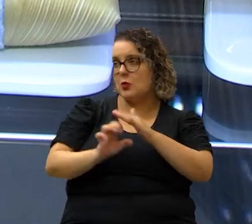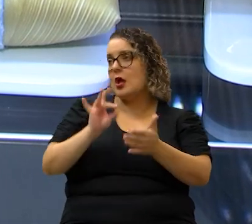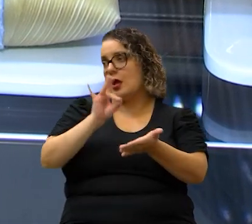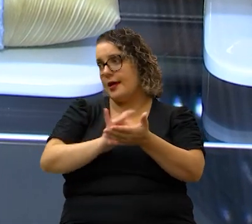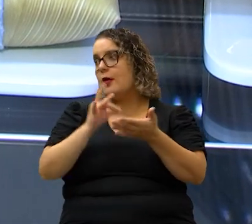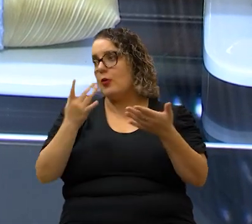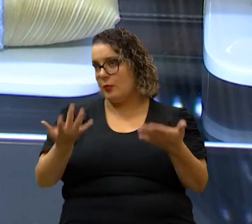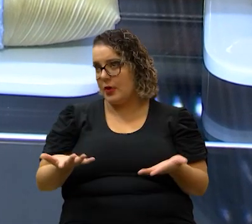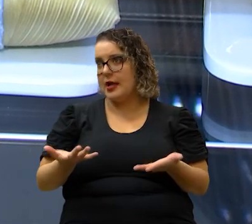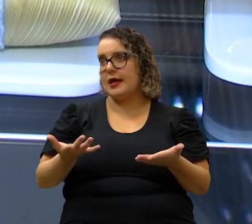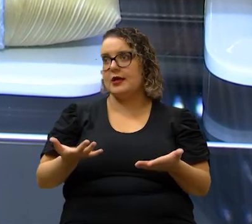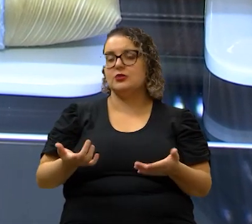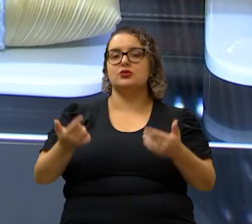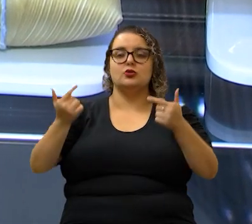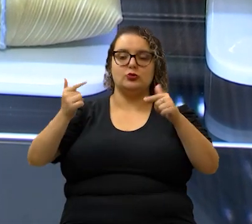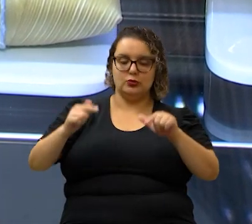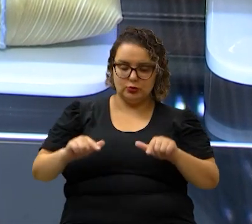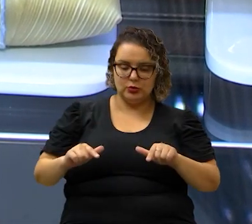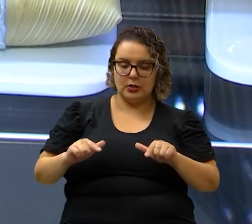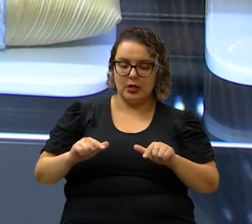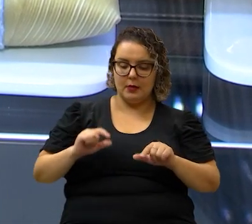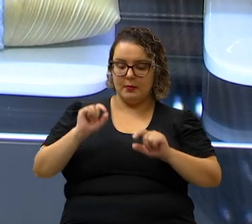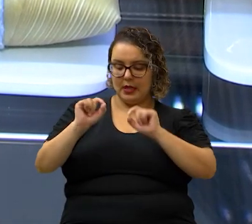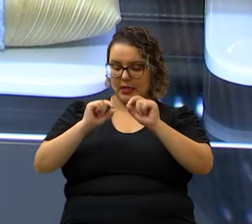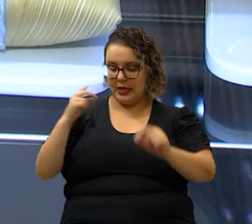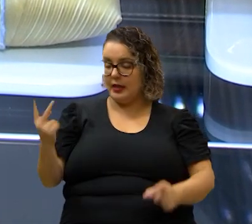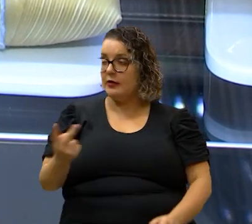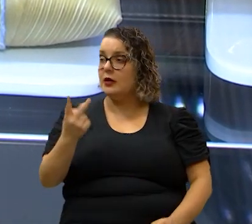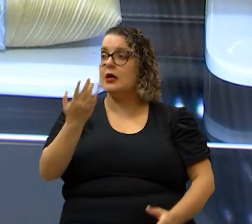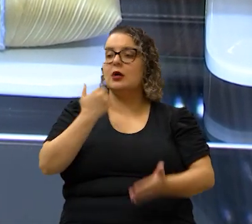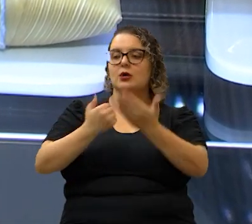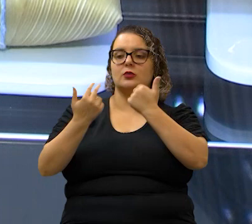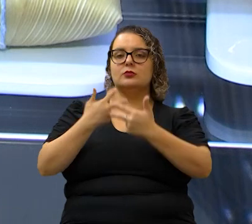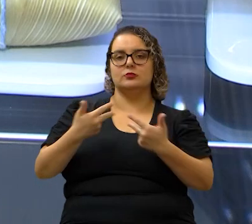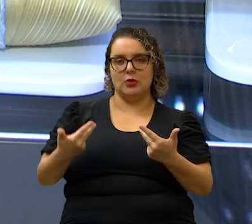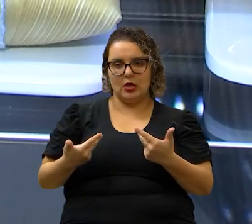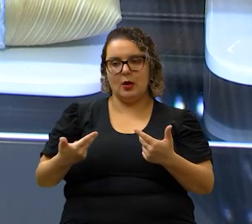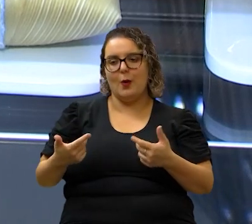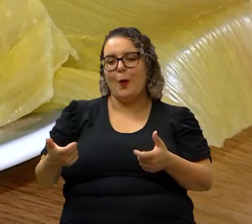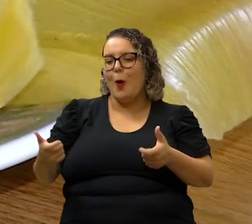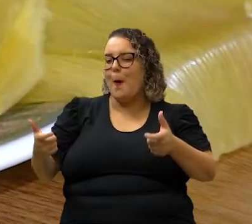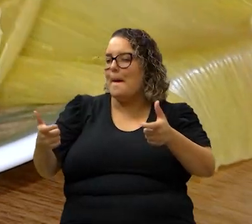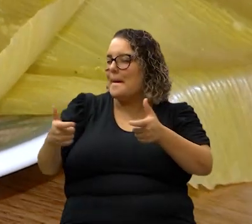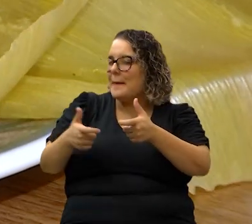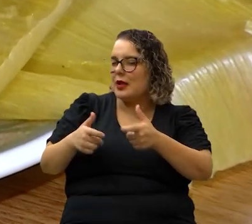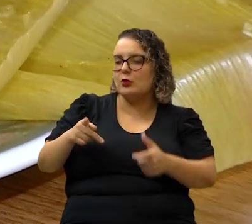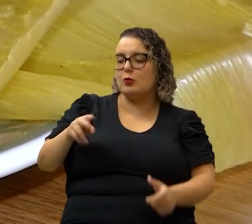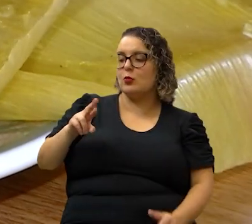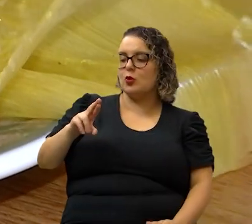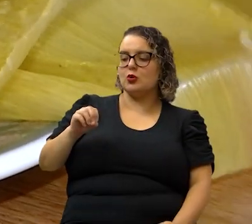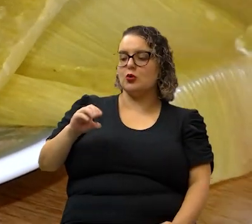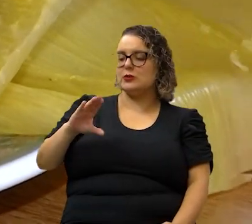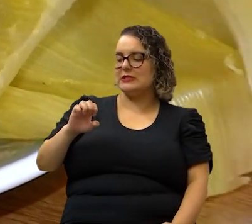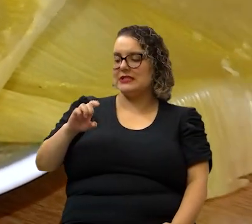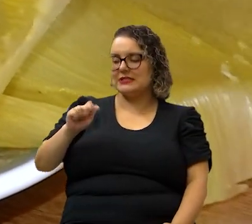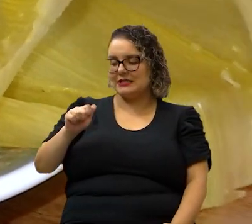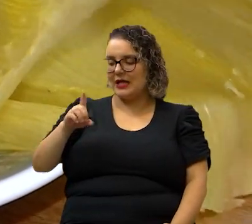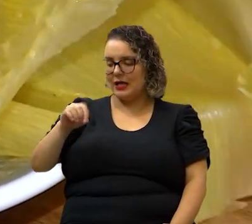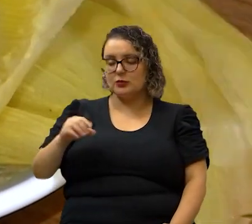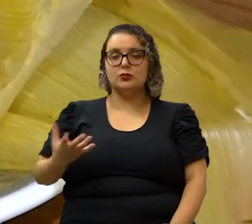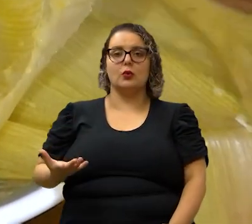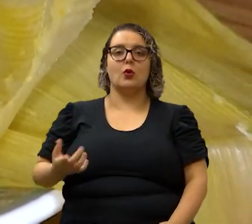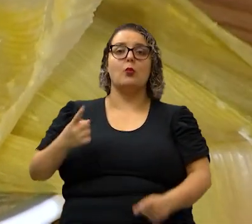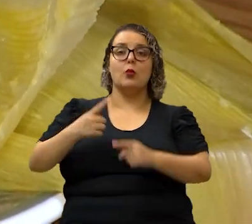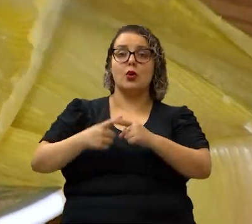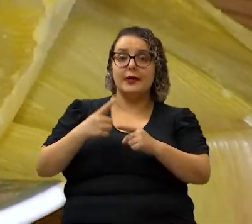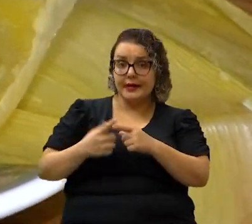né? De realmente ser um espaço para quem valoriza a comida minimamente processada. Eu falo muito essa palavra porque realmente